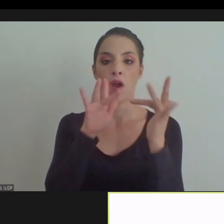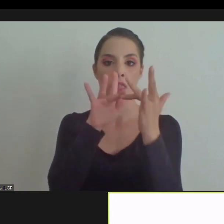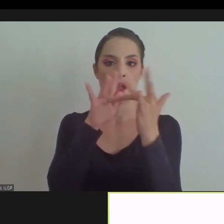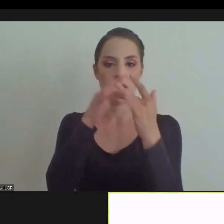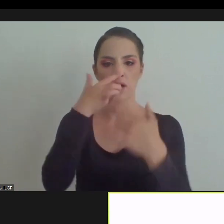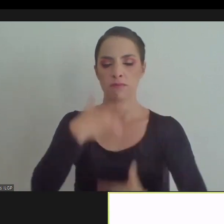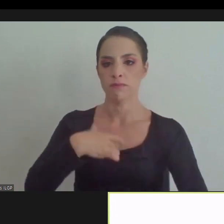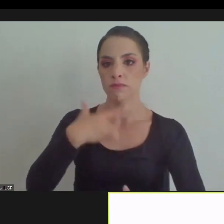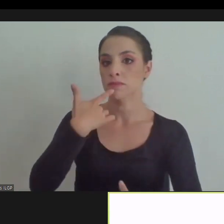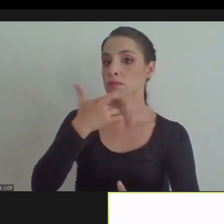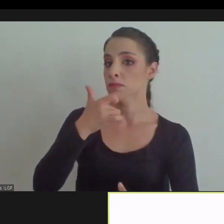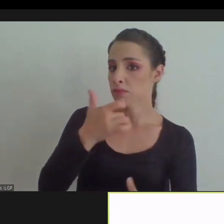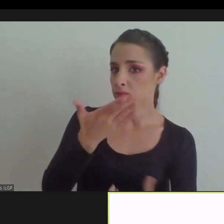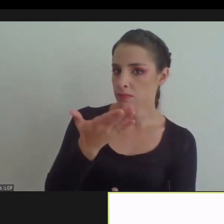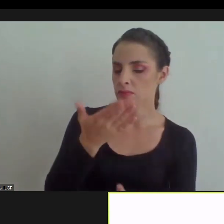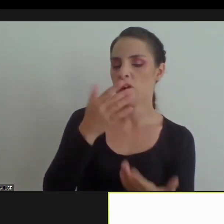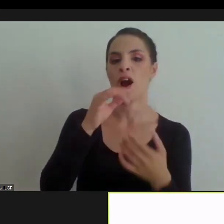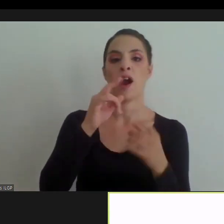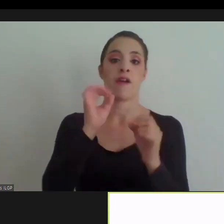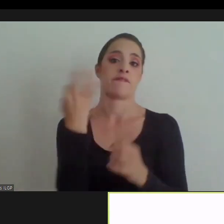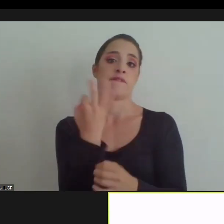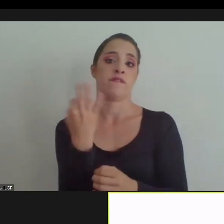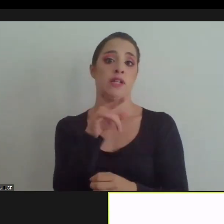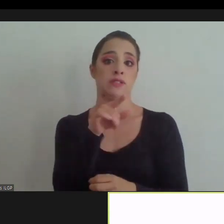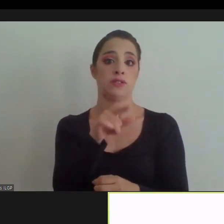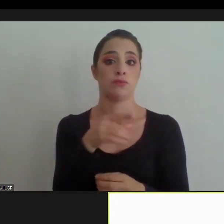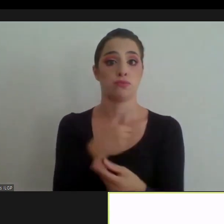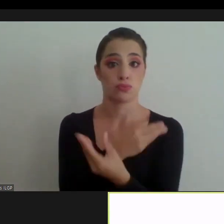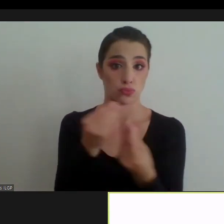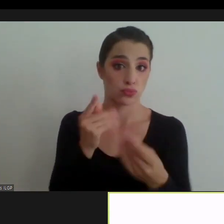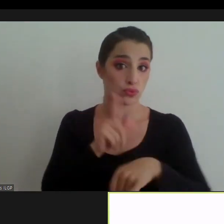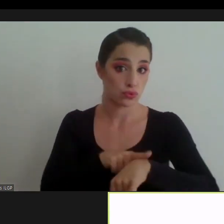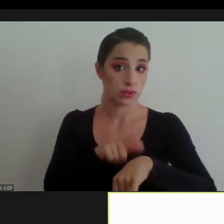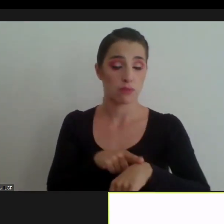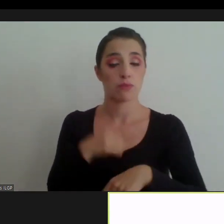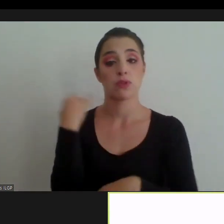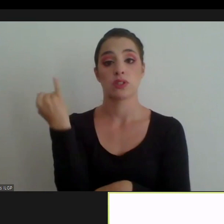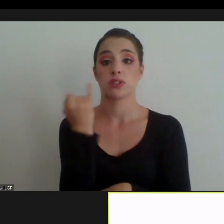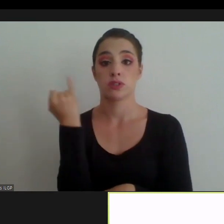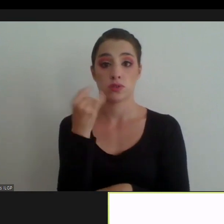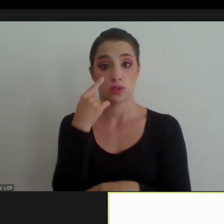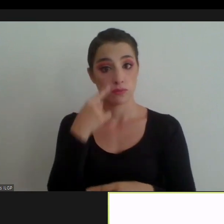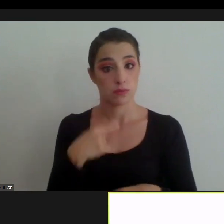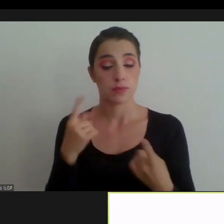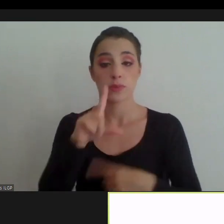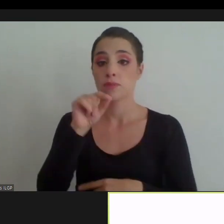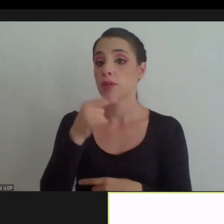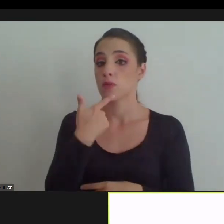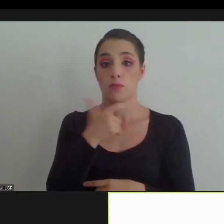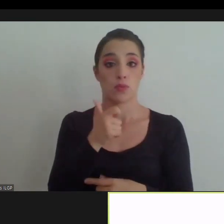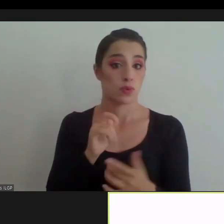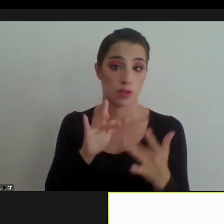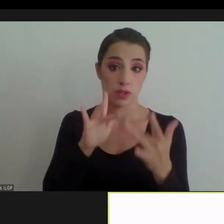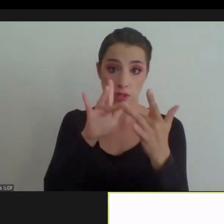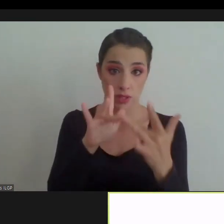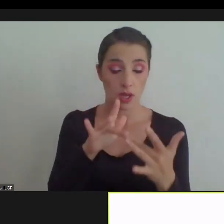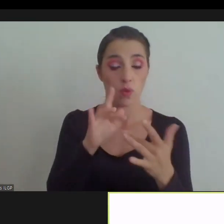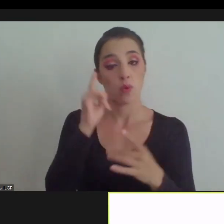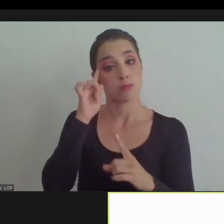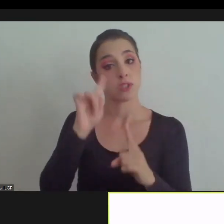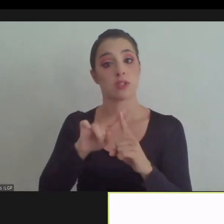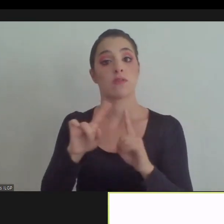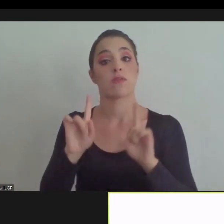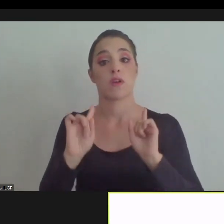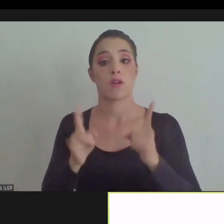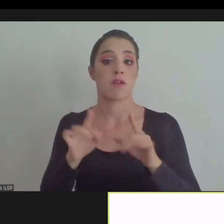os cidadãos, e isto era extensivo também para as instituições públicas, em que se recomendava o trabalho remoto, que